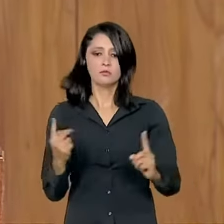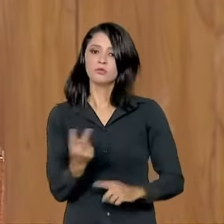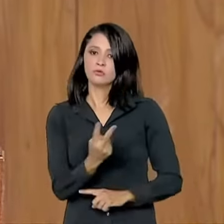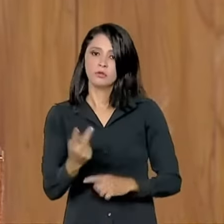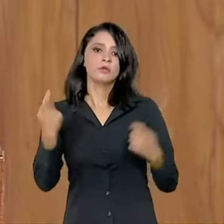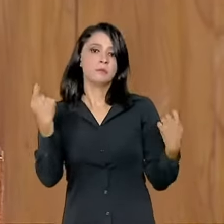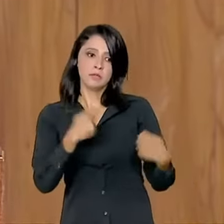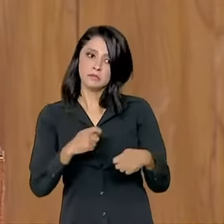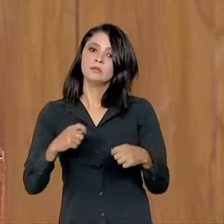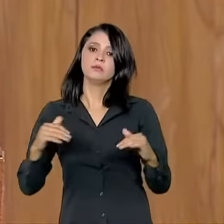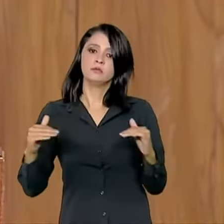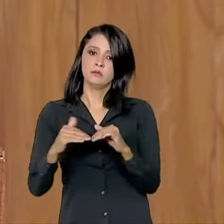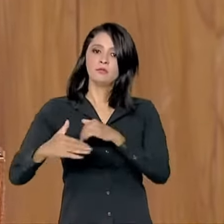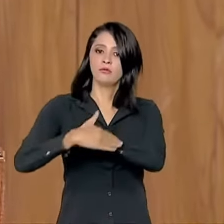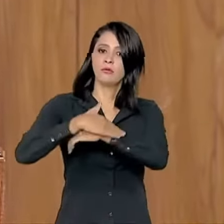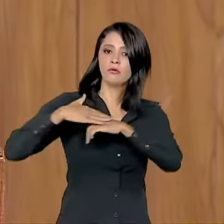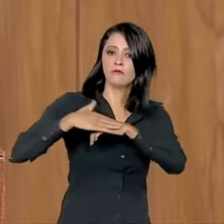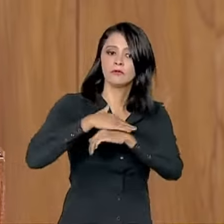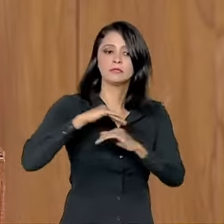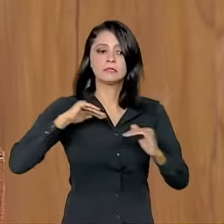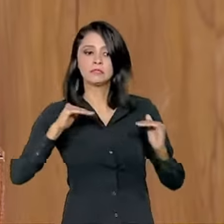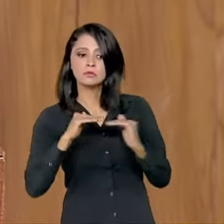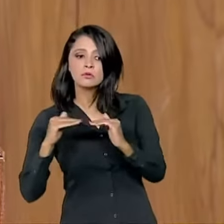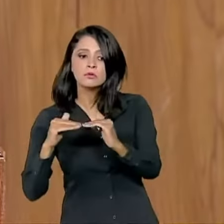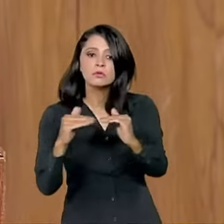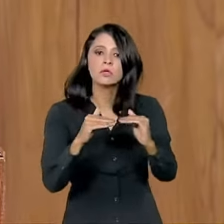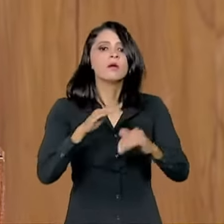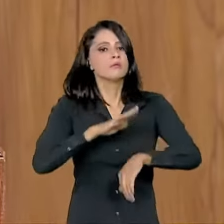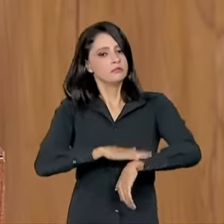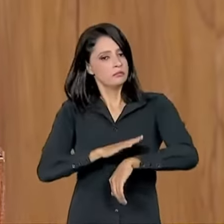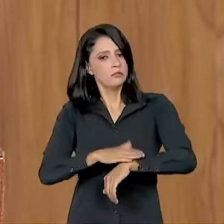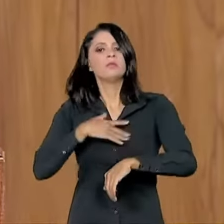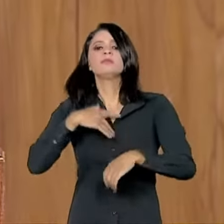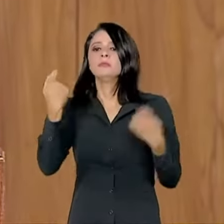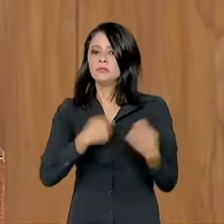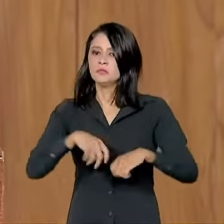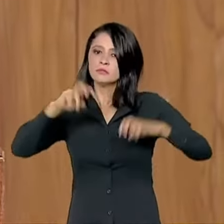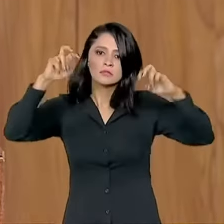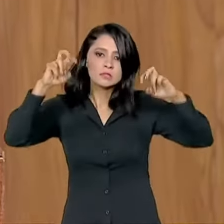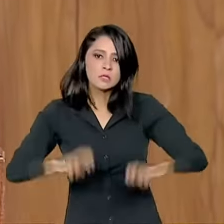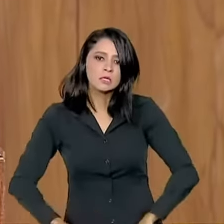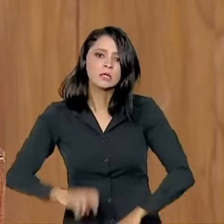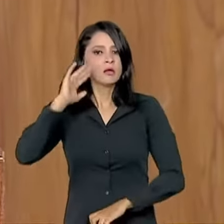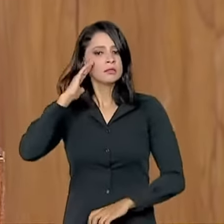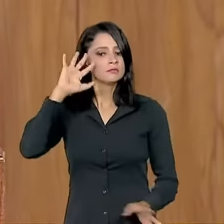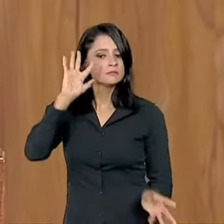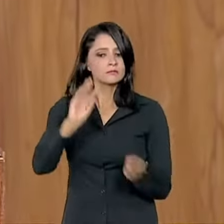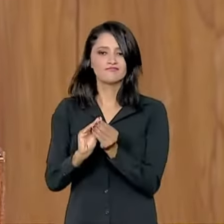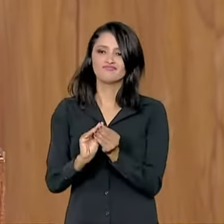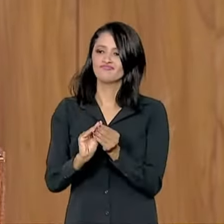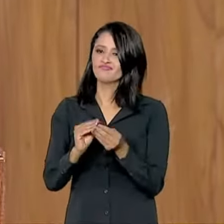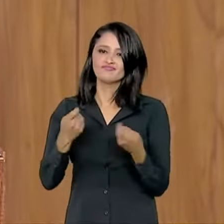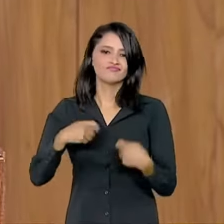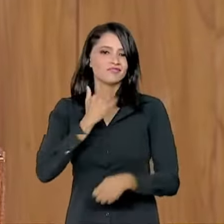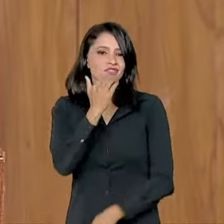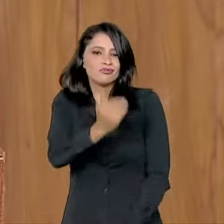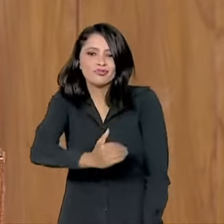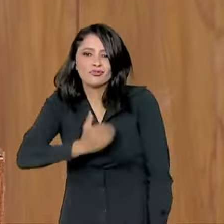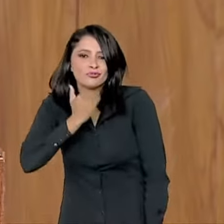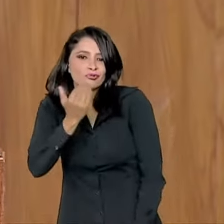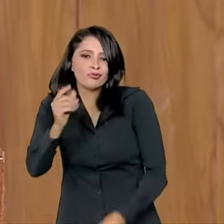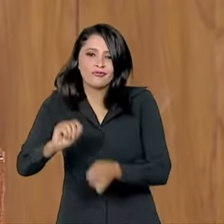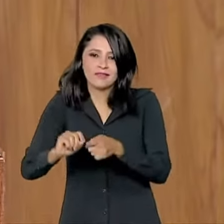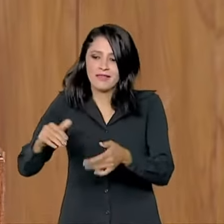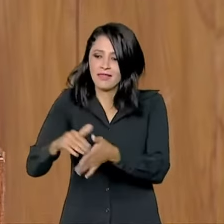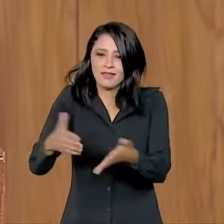Os dois bicudos vão ter que se entender. Em algum momento eles vão ter que sentar e chegar à conclusão de que não valeu a pena o que foi feito